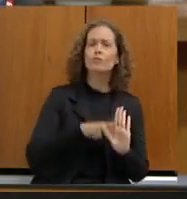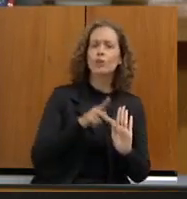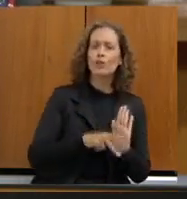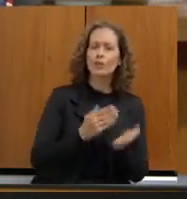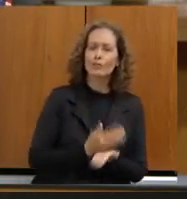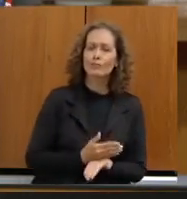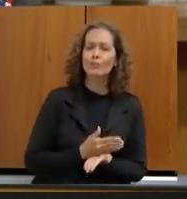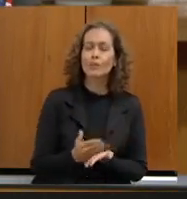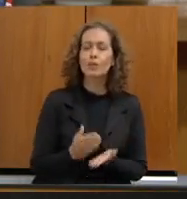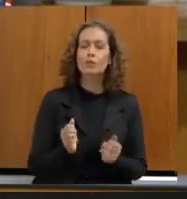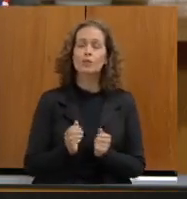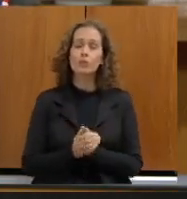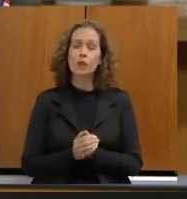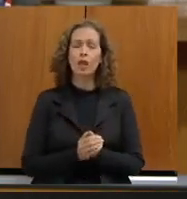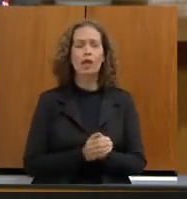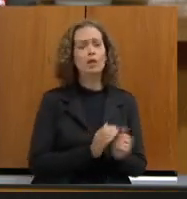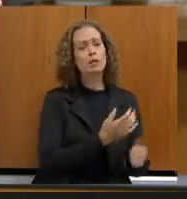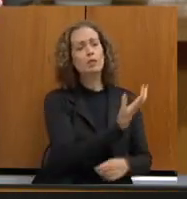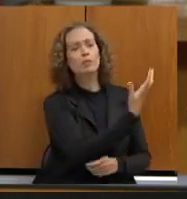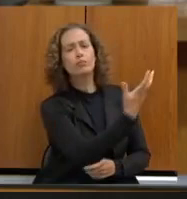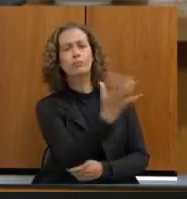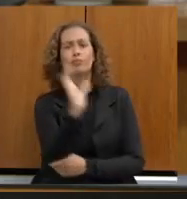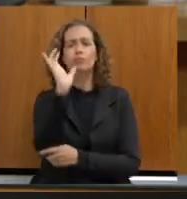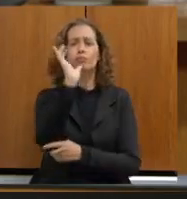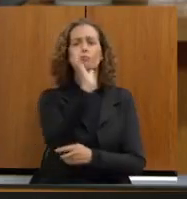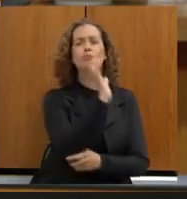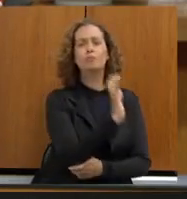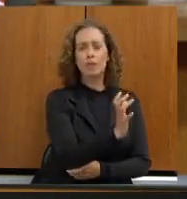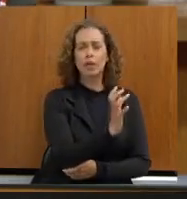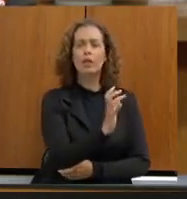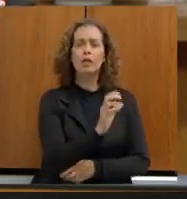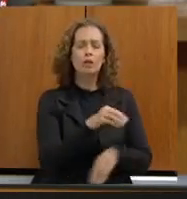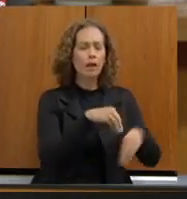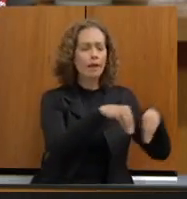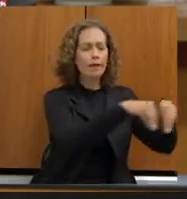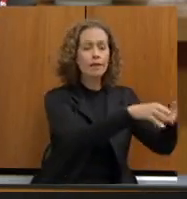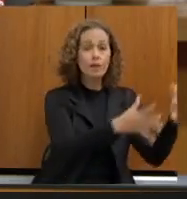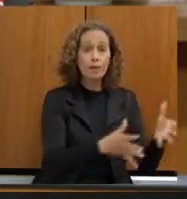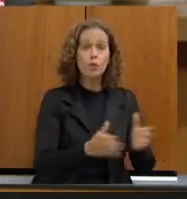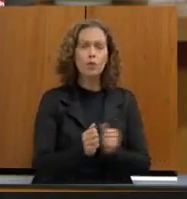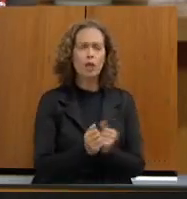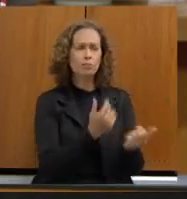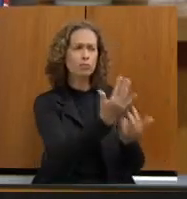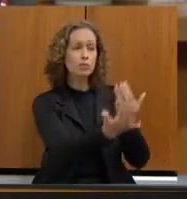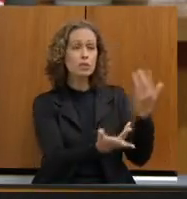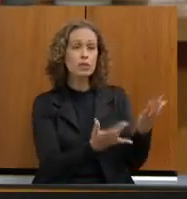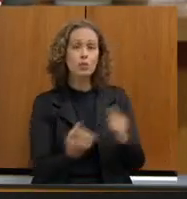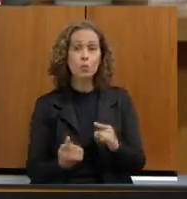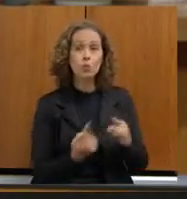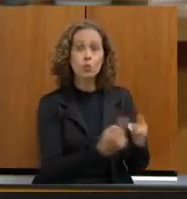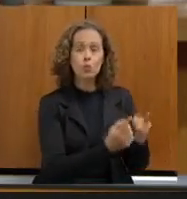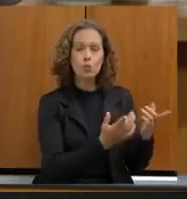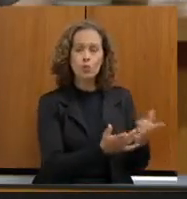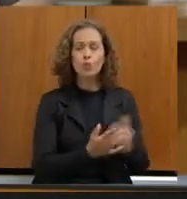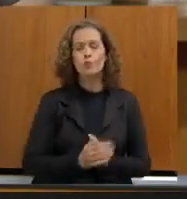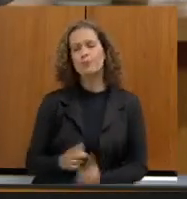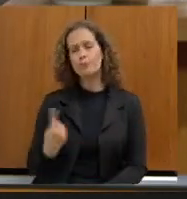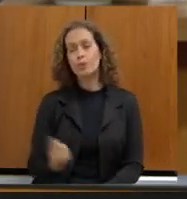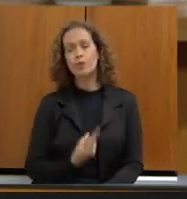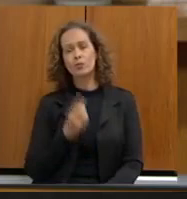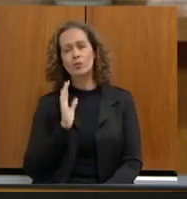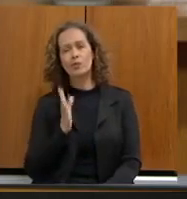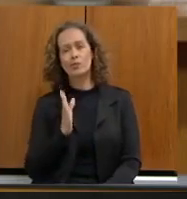de combate a incêndio nesses locais de produção agrícola fazendo um pouco mais do que a gente já faz um incêndio em vegetação